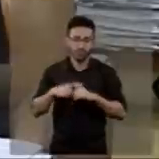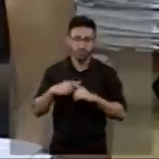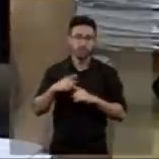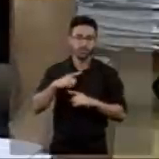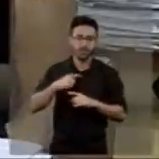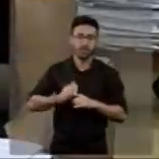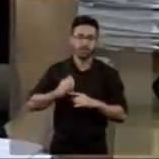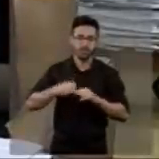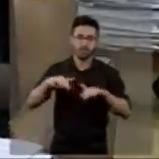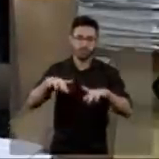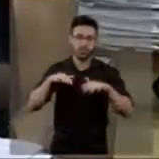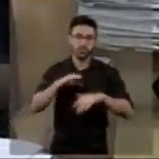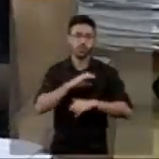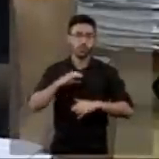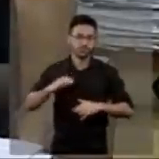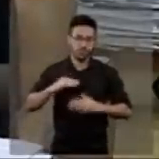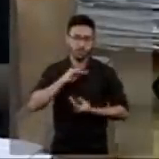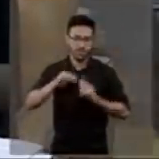Da comissão mista, não é?